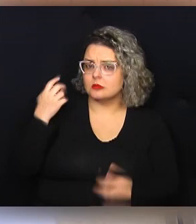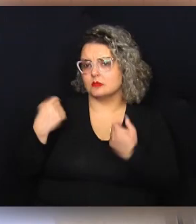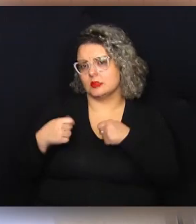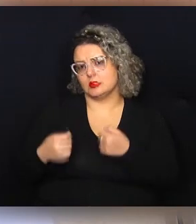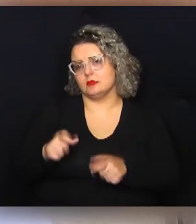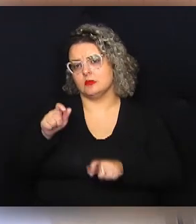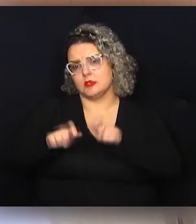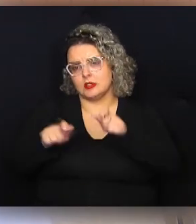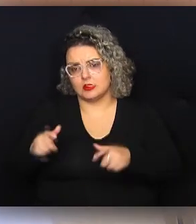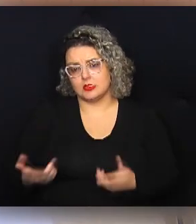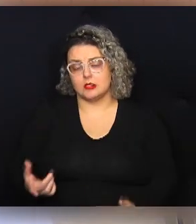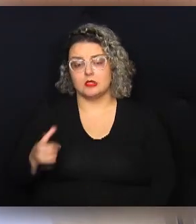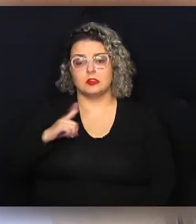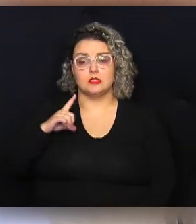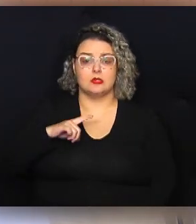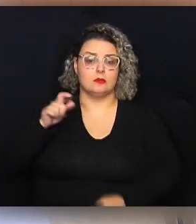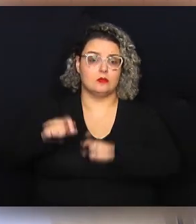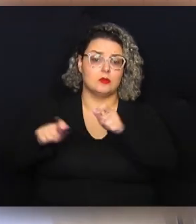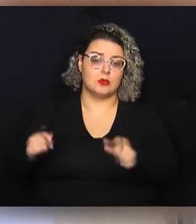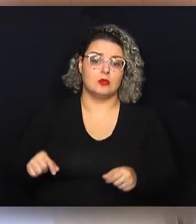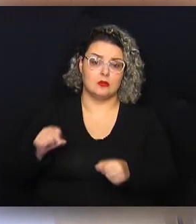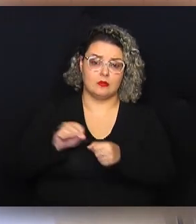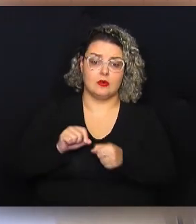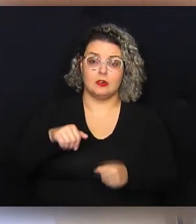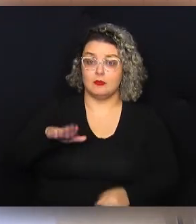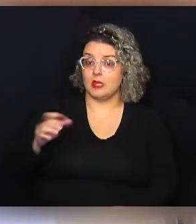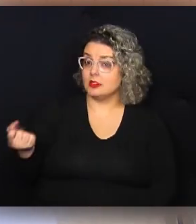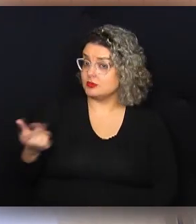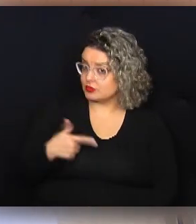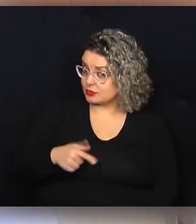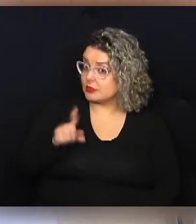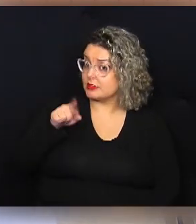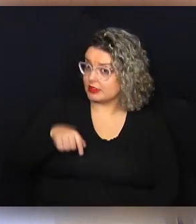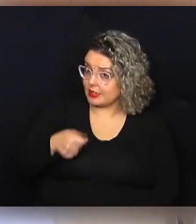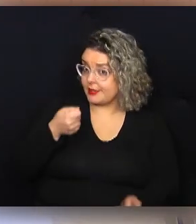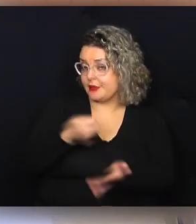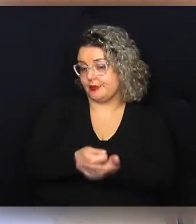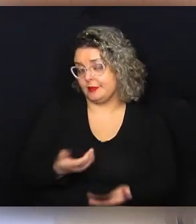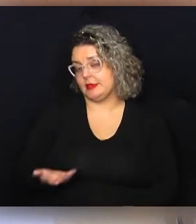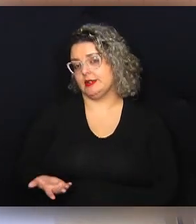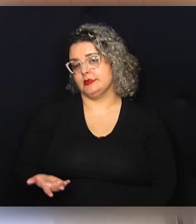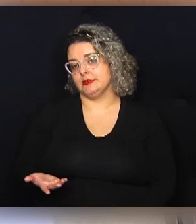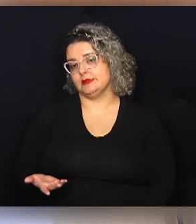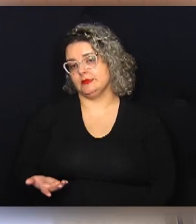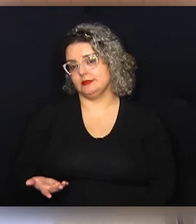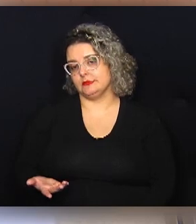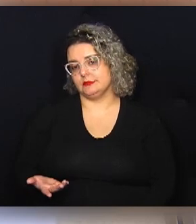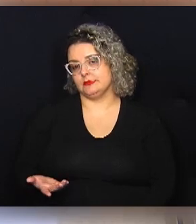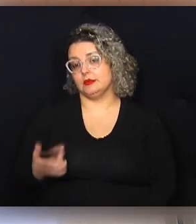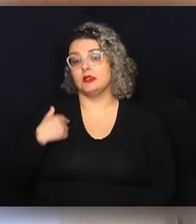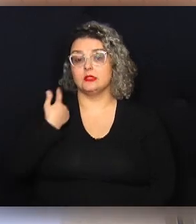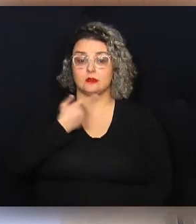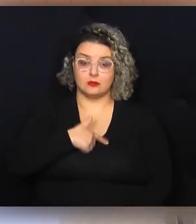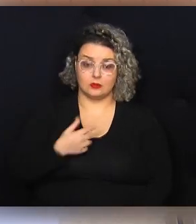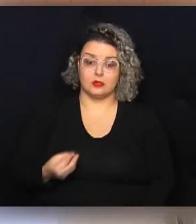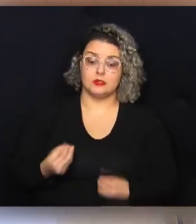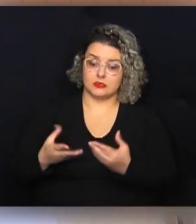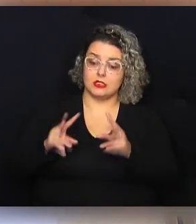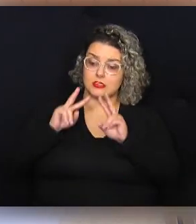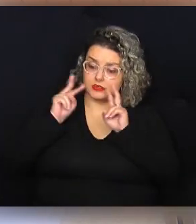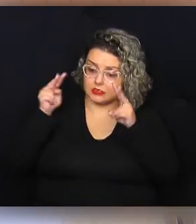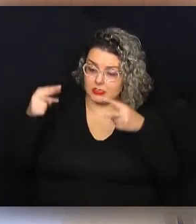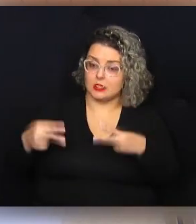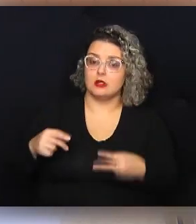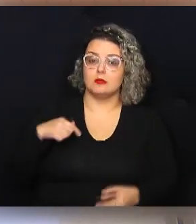entender que as pessoas têm existem pessoas que fazem muito mais do que aquilo que seria sua obrigação então nós temos